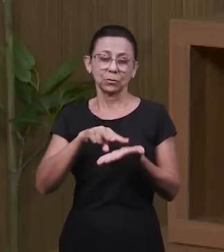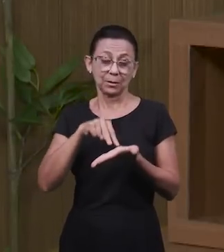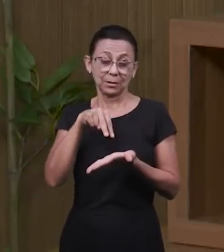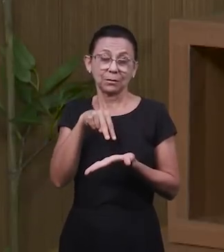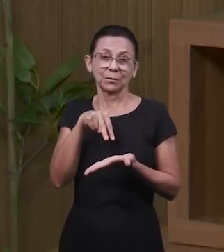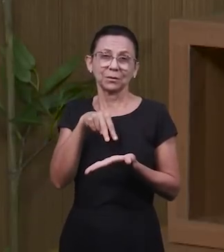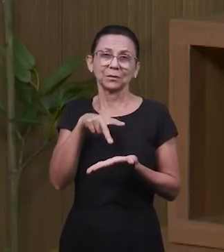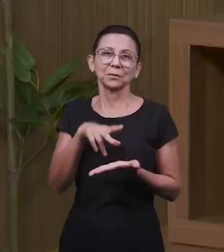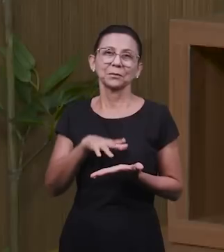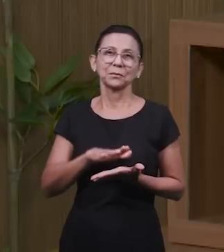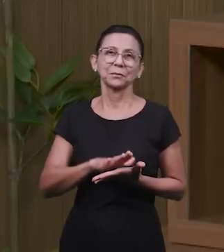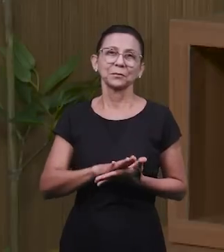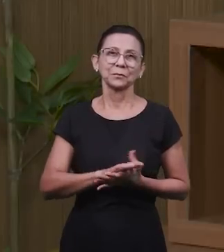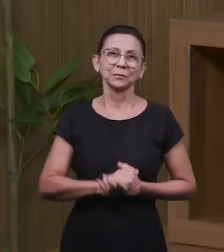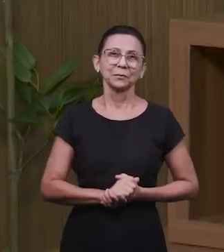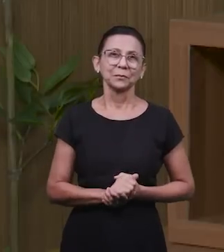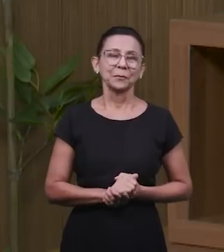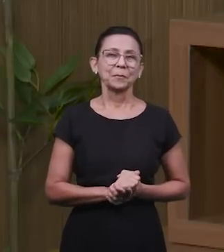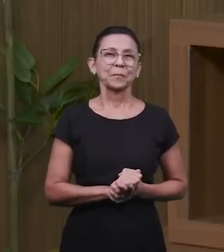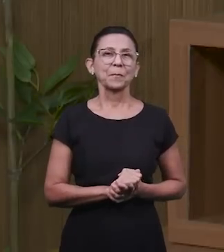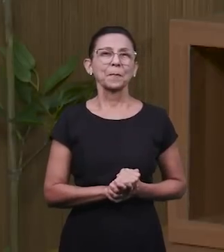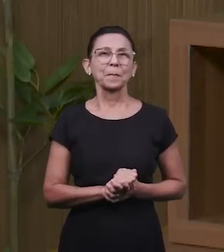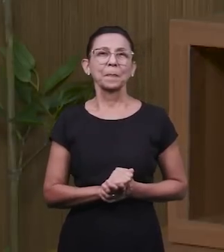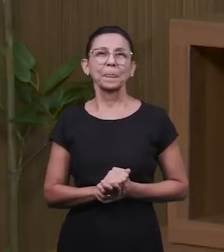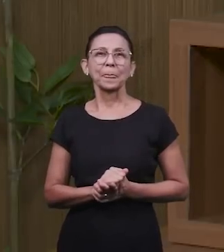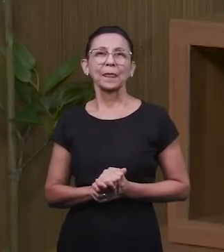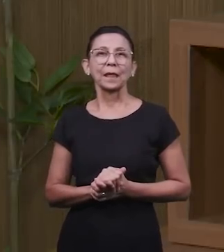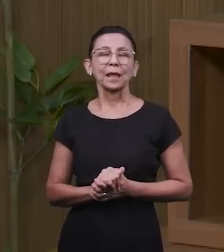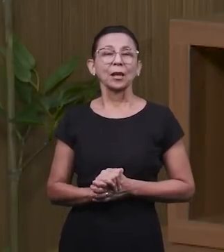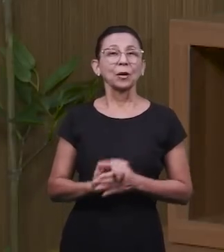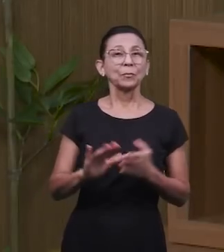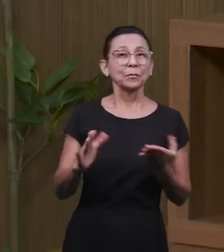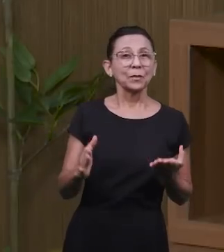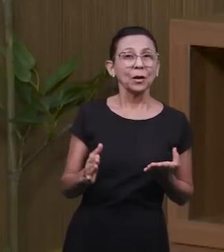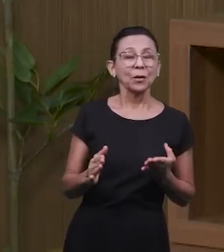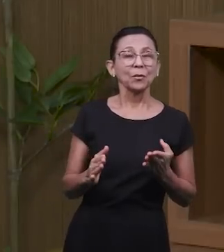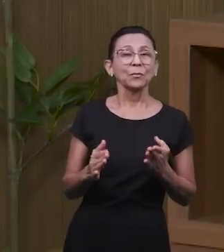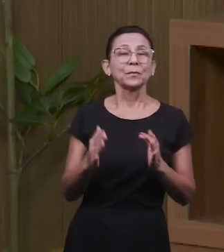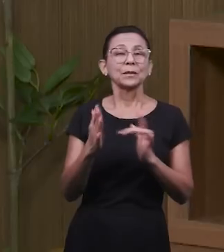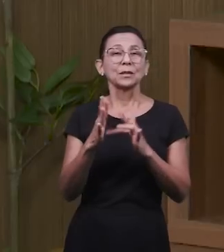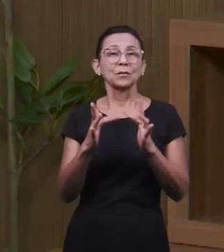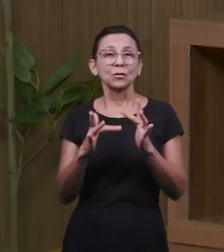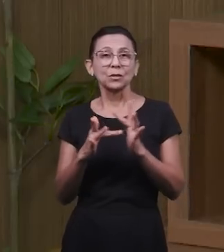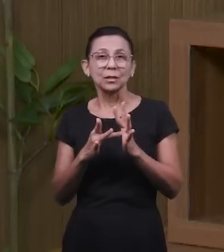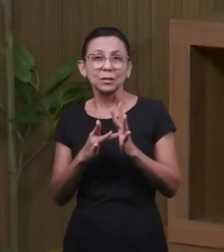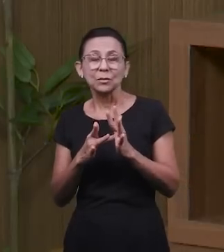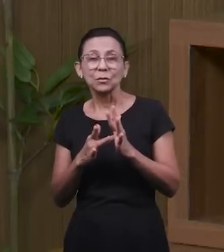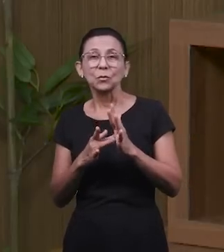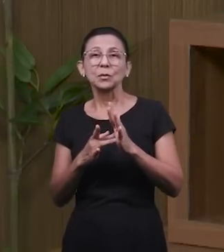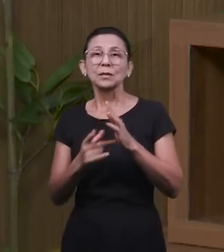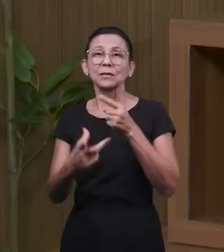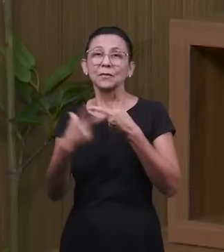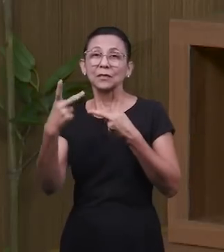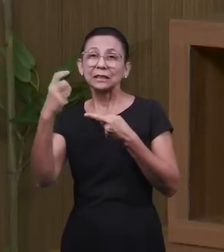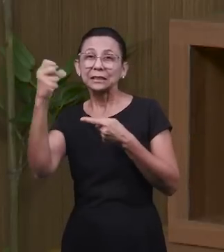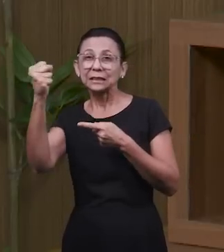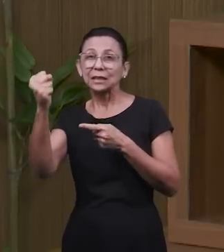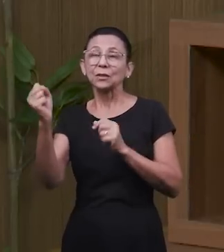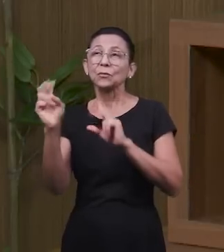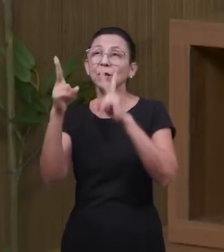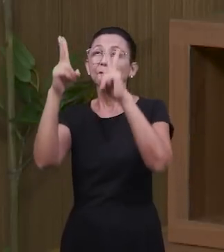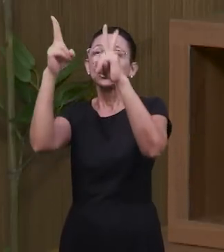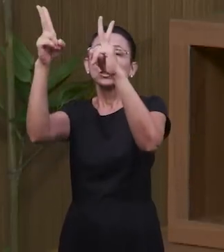morte. Então, tragada foi a morte na vitória. É isso que as pessoas precisam entender.